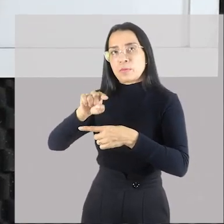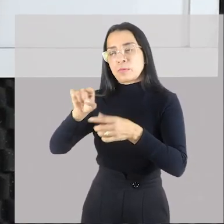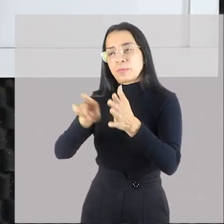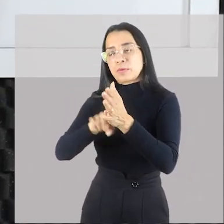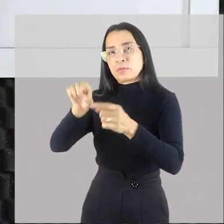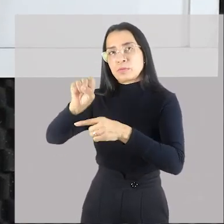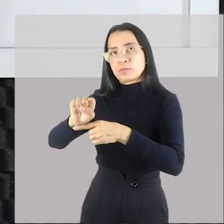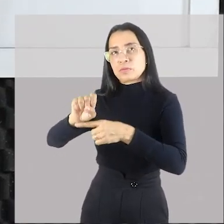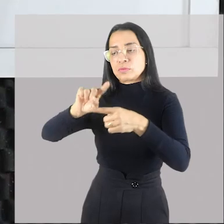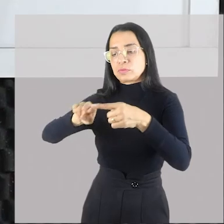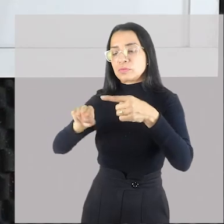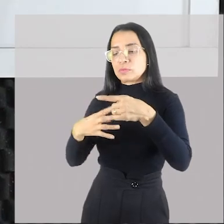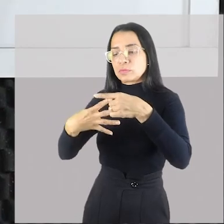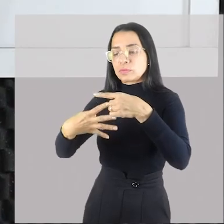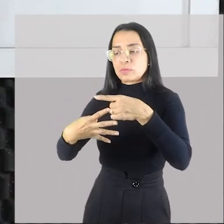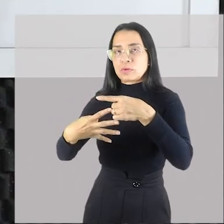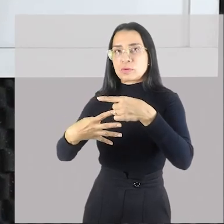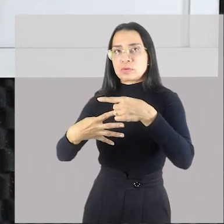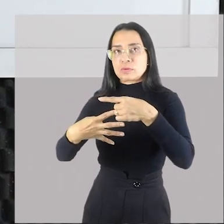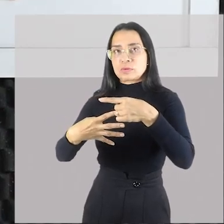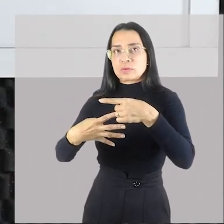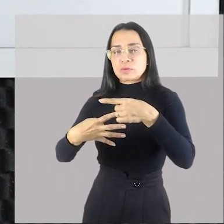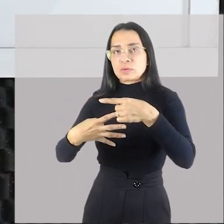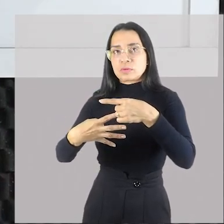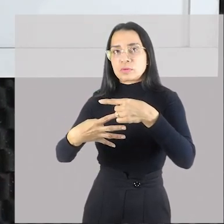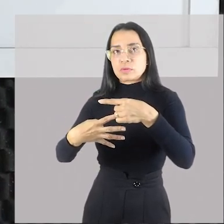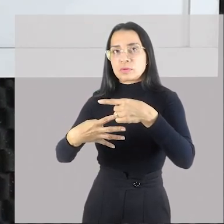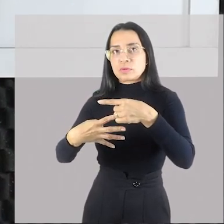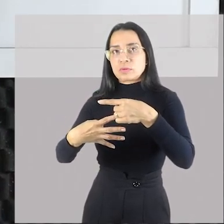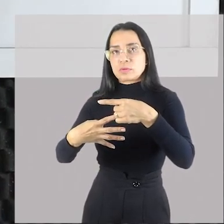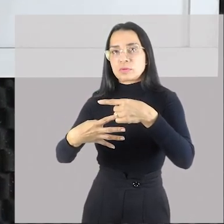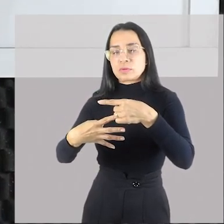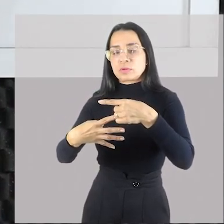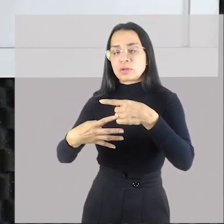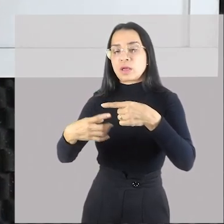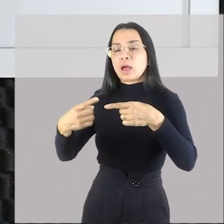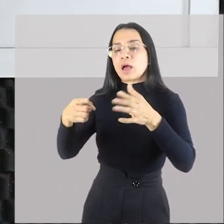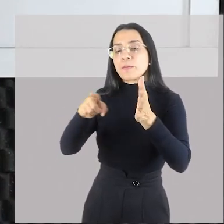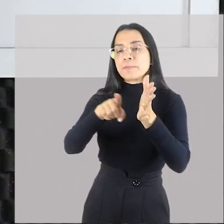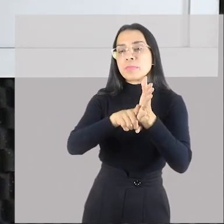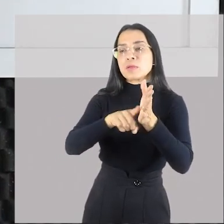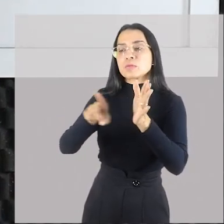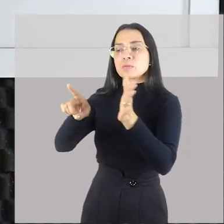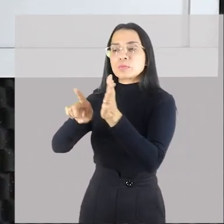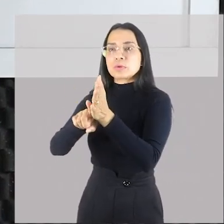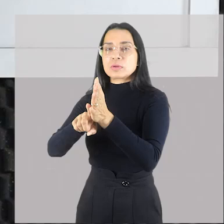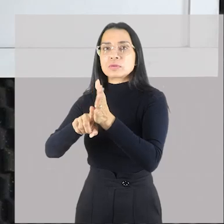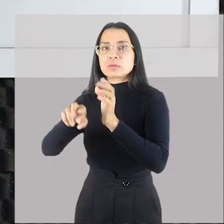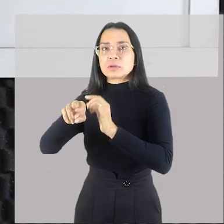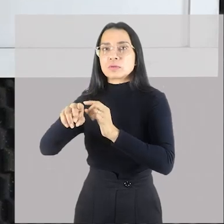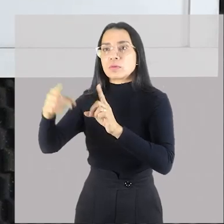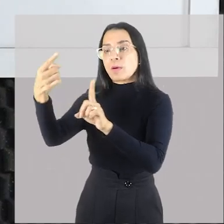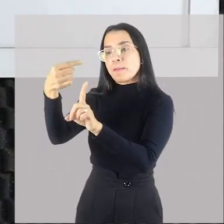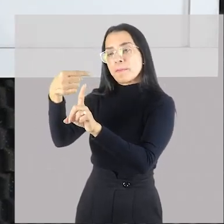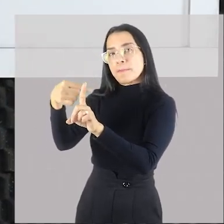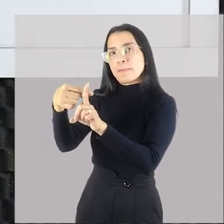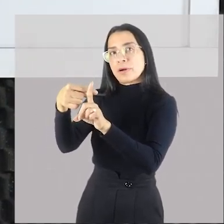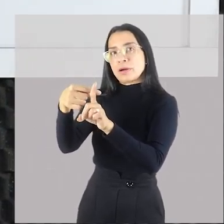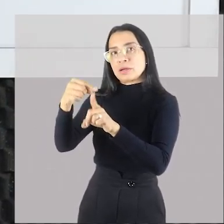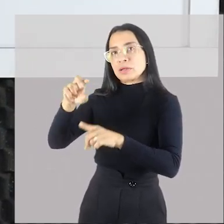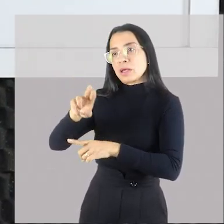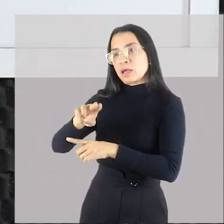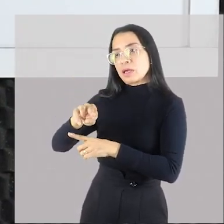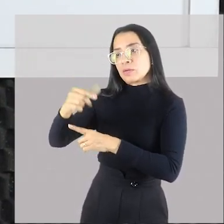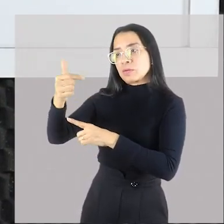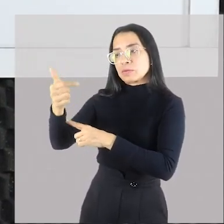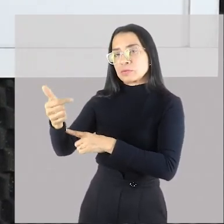dividido pelo a, que é 4. Então, menos com menos dá mais. Meu zero da função é 2. Ó. Meu zero